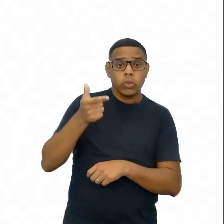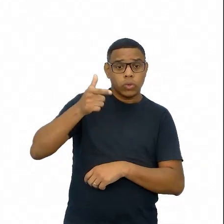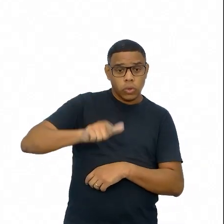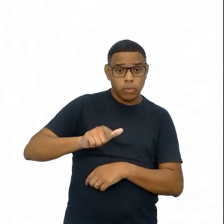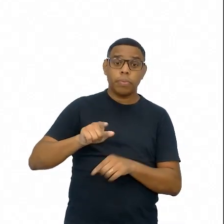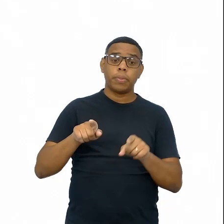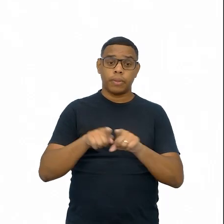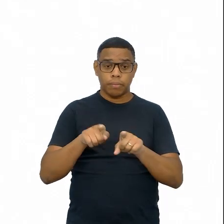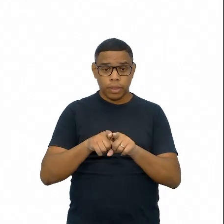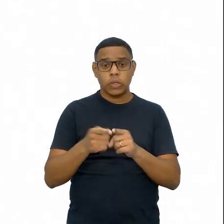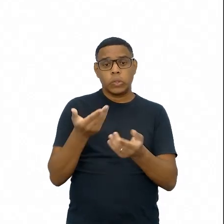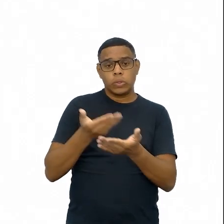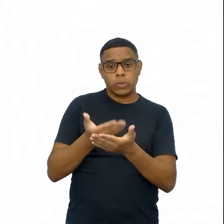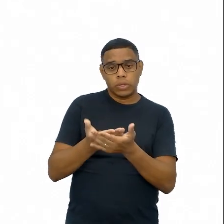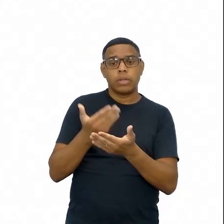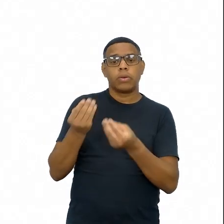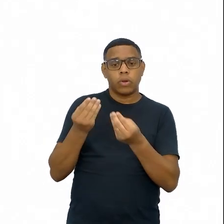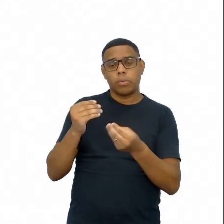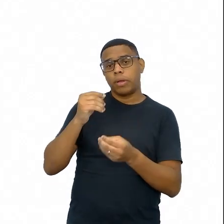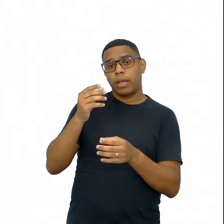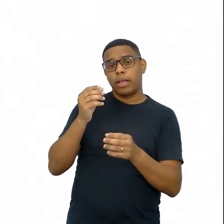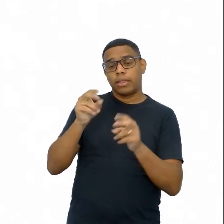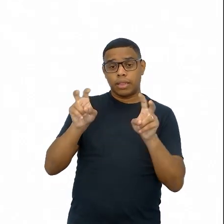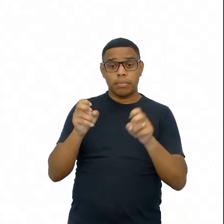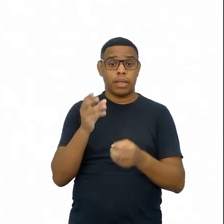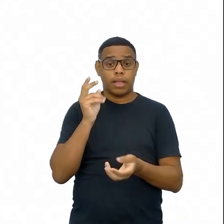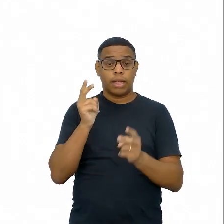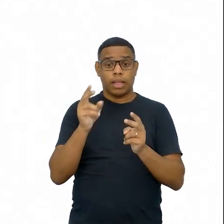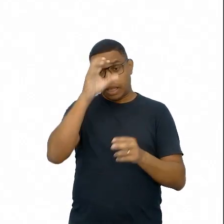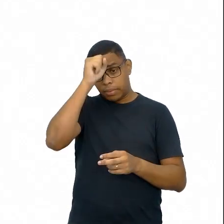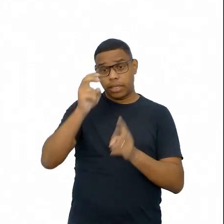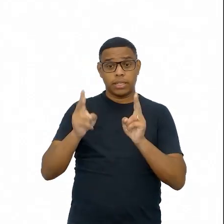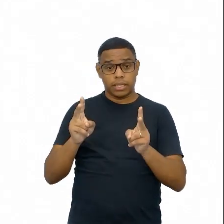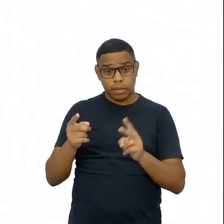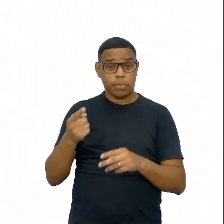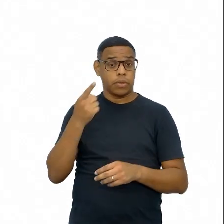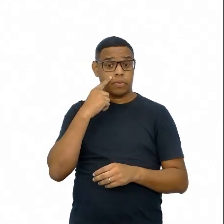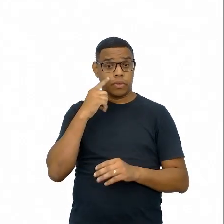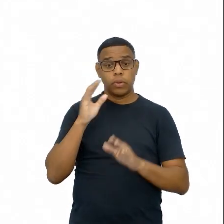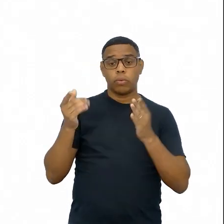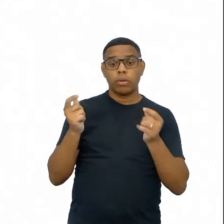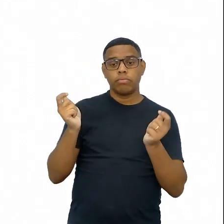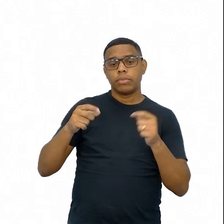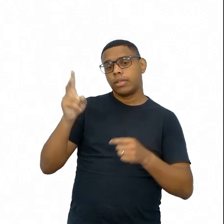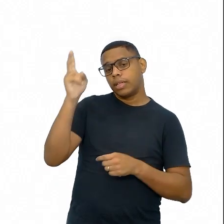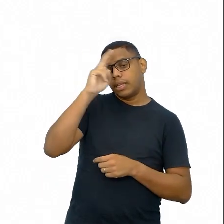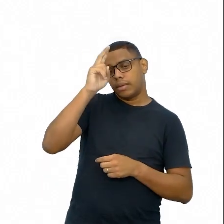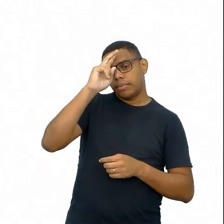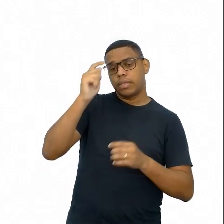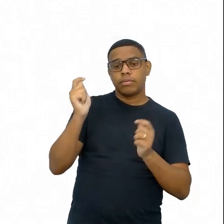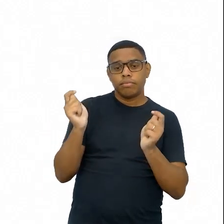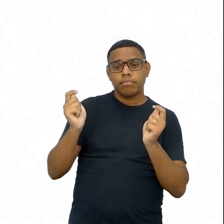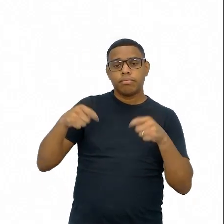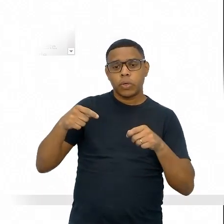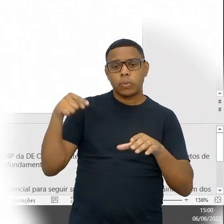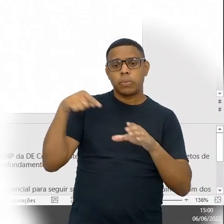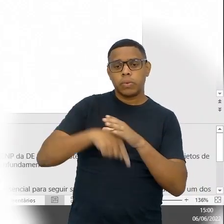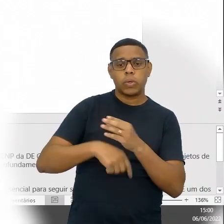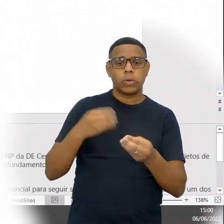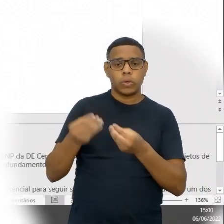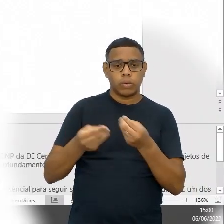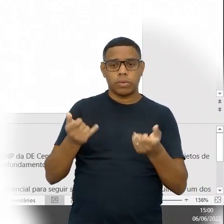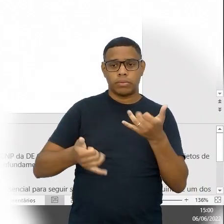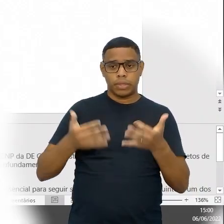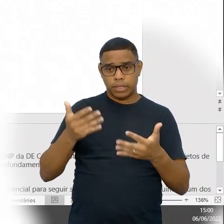e revisitar as aulas do Aprender Sempre, verificar aí quais possibilitam a retomada da habilidade que precisa